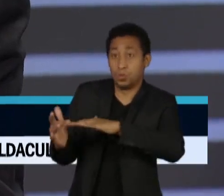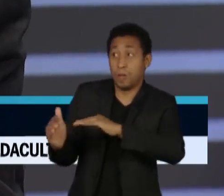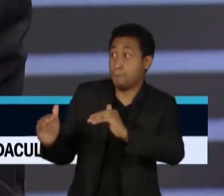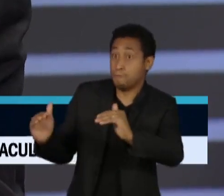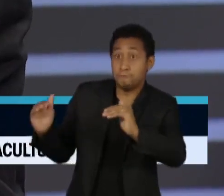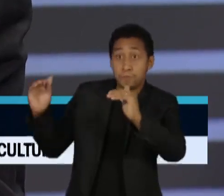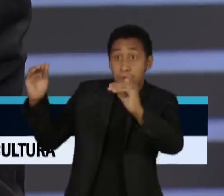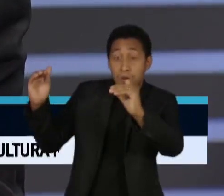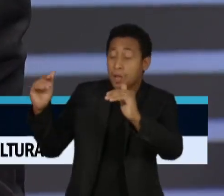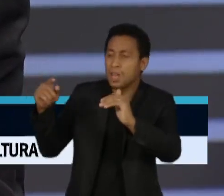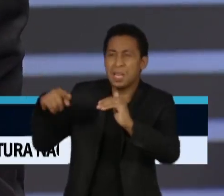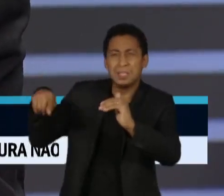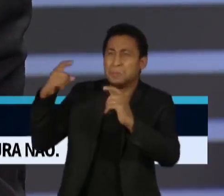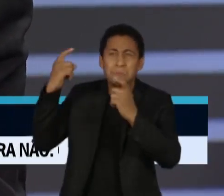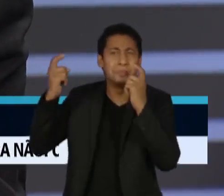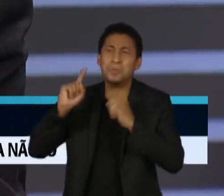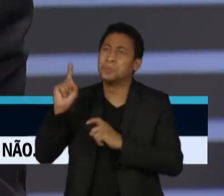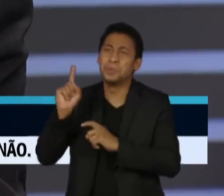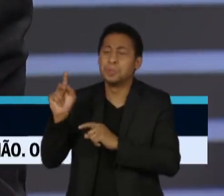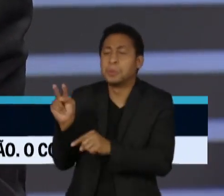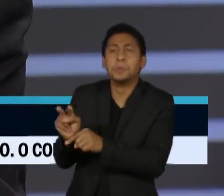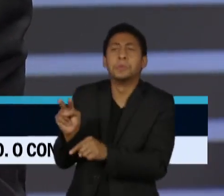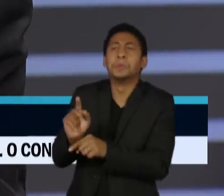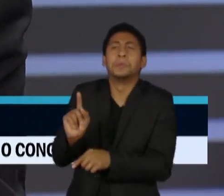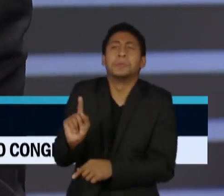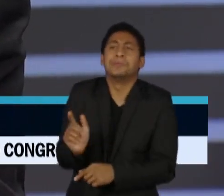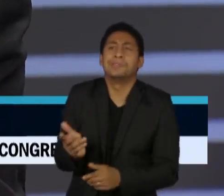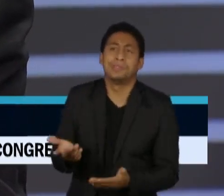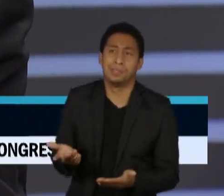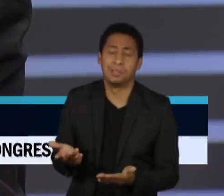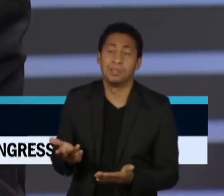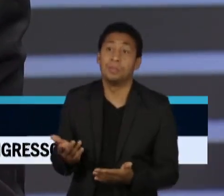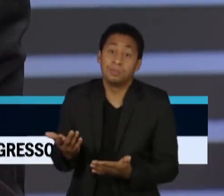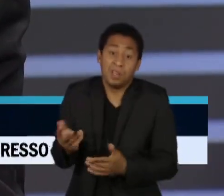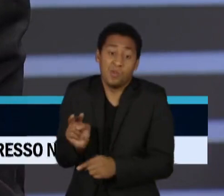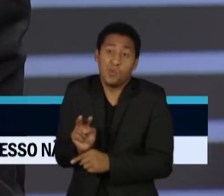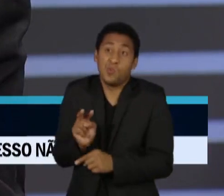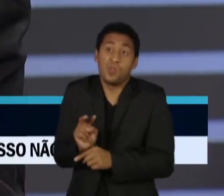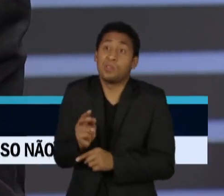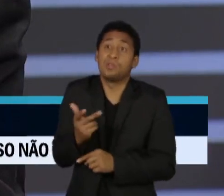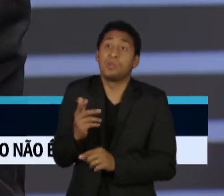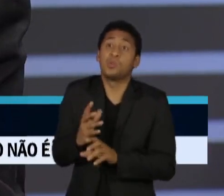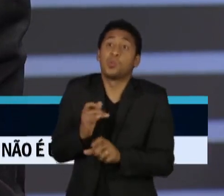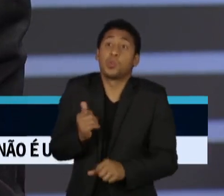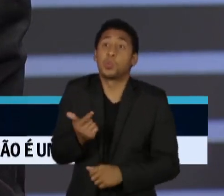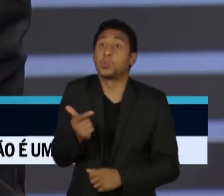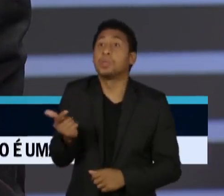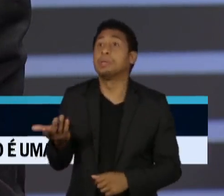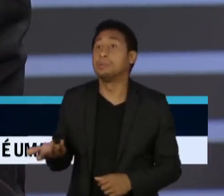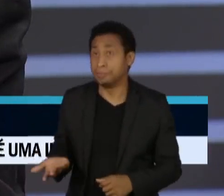um cuidam muito dessas coisas porque a cuidar disso não é bem monetizado